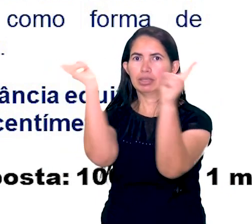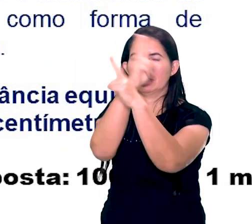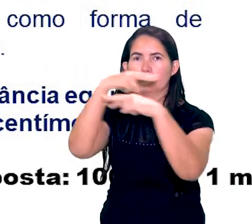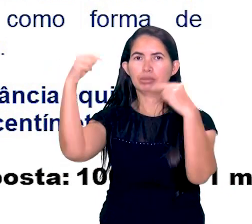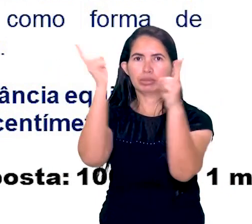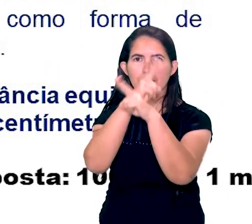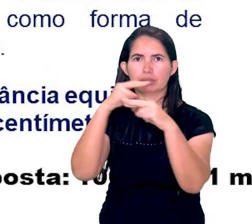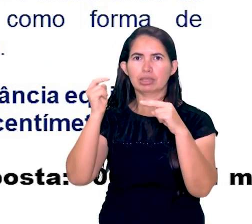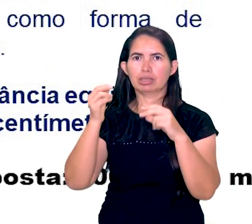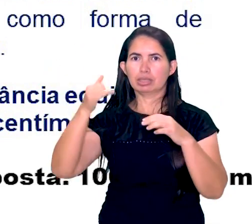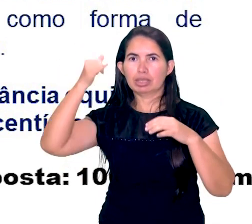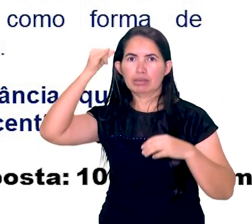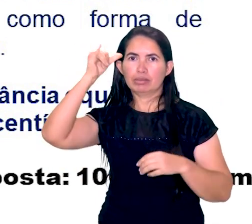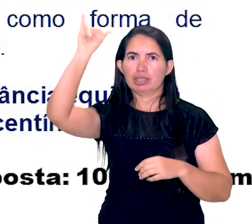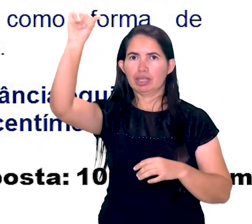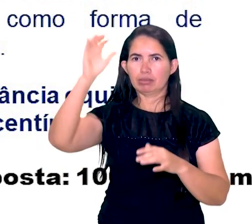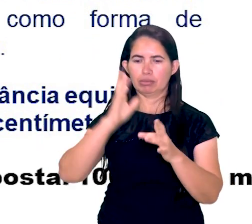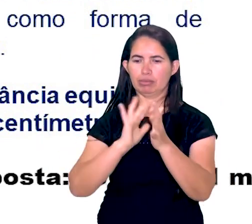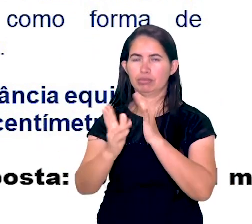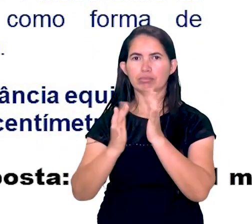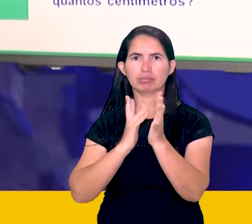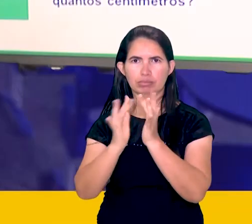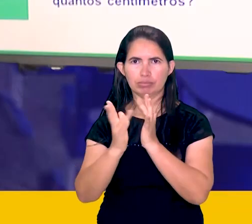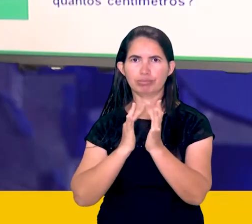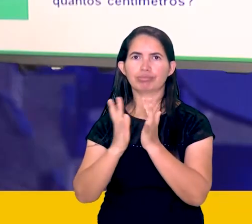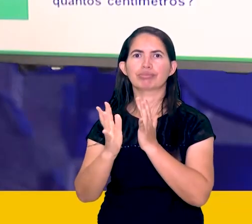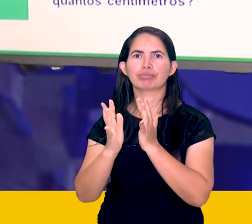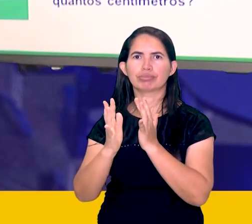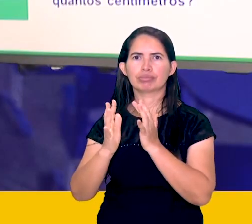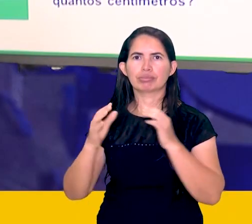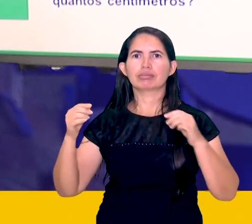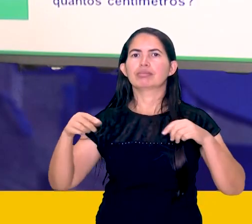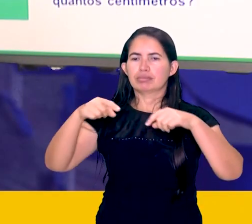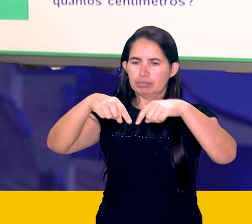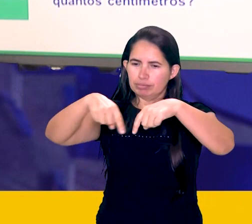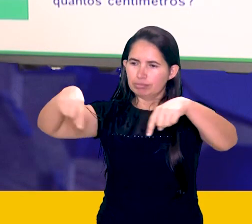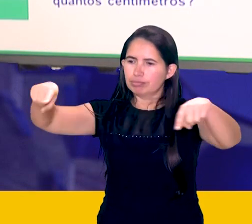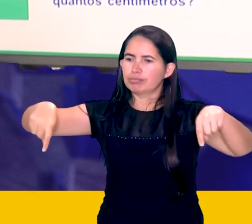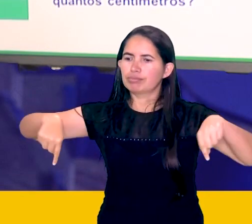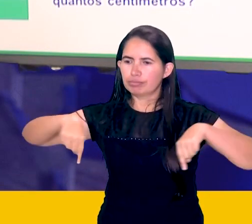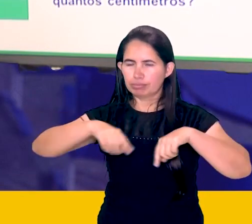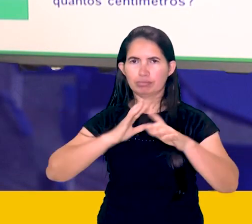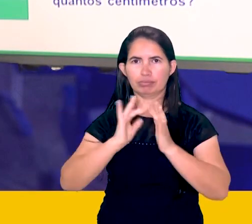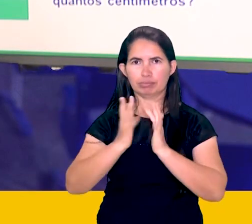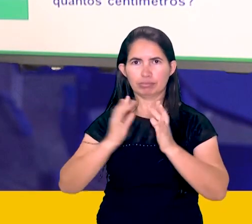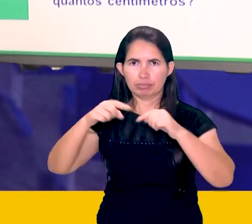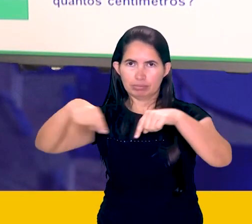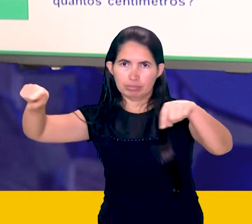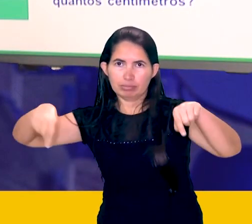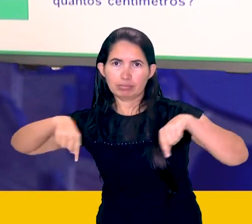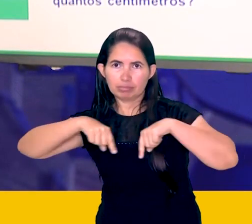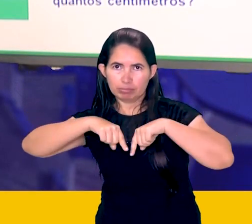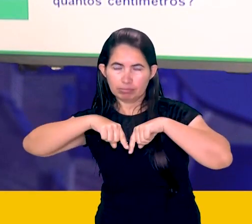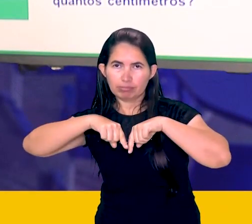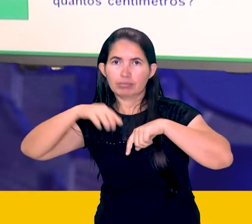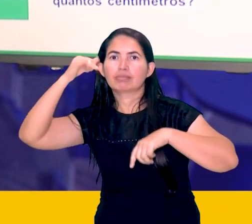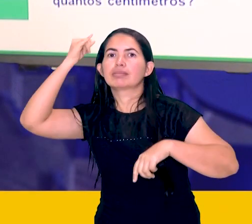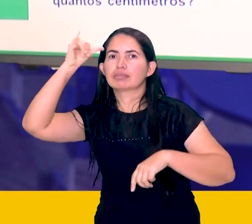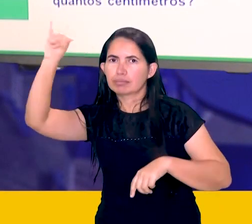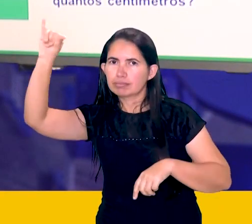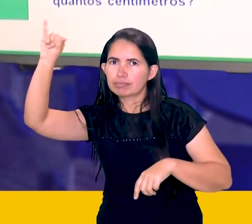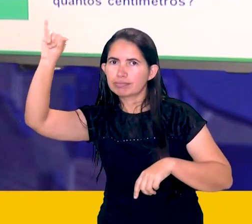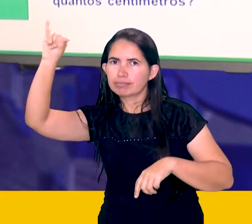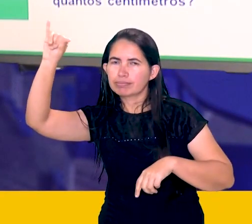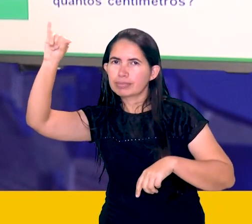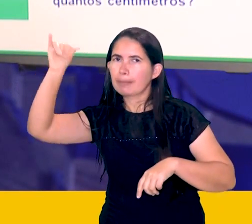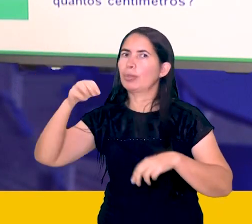evite aglomerações. Não é aquelas aglomerações da sala de aula. Nesse momento, elas não são viáveis,